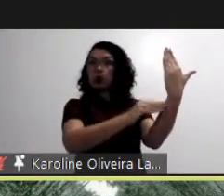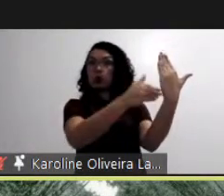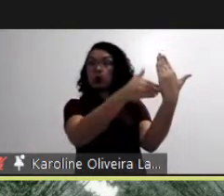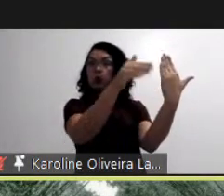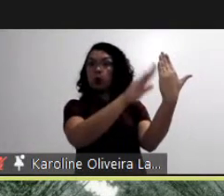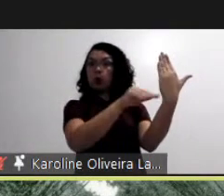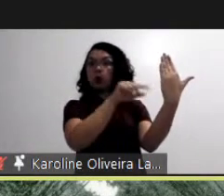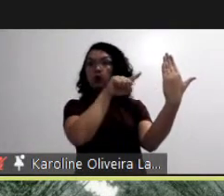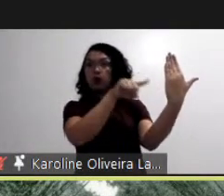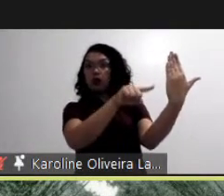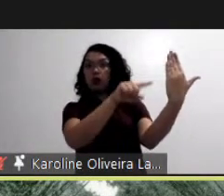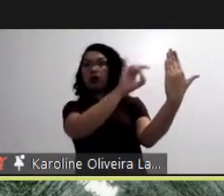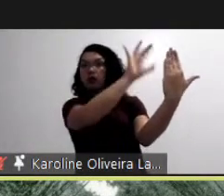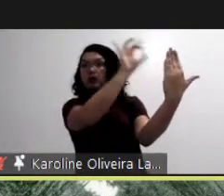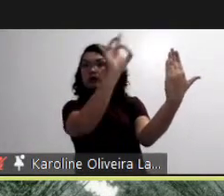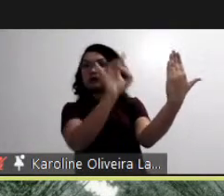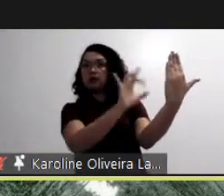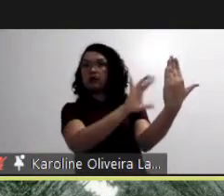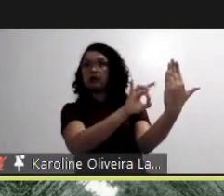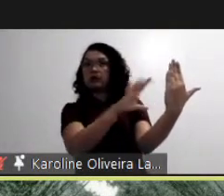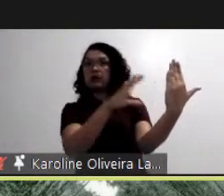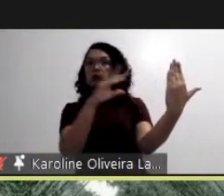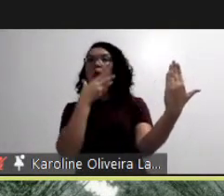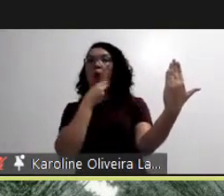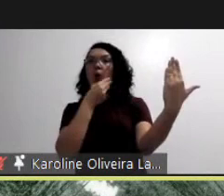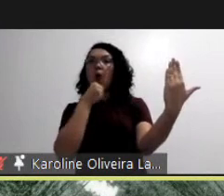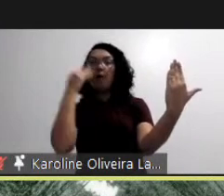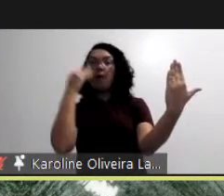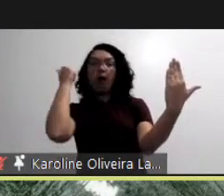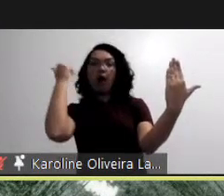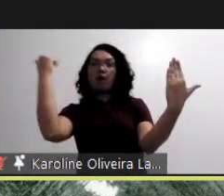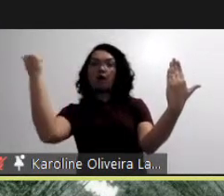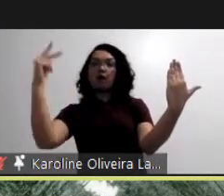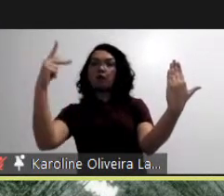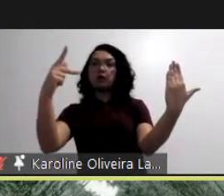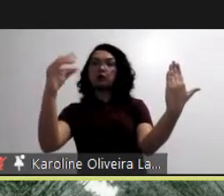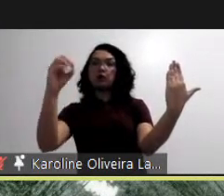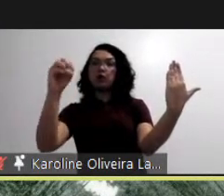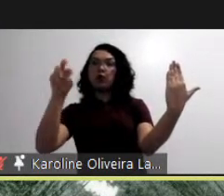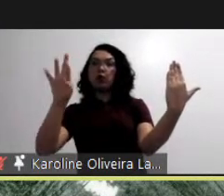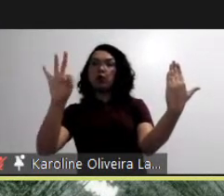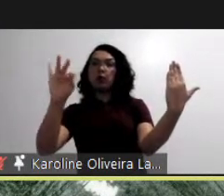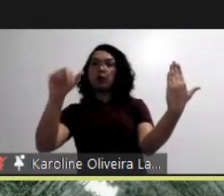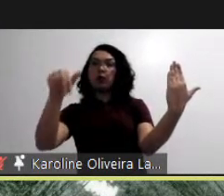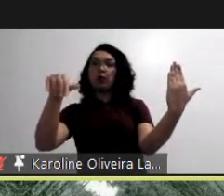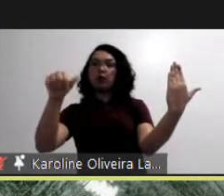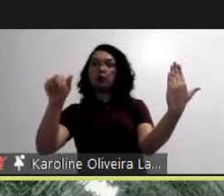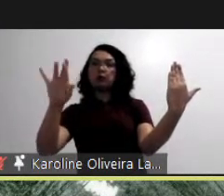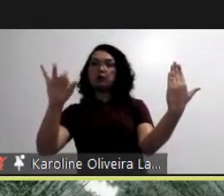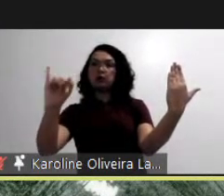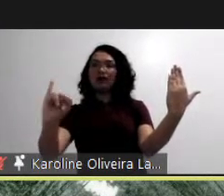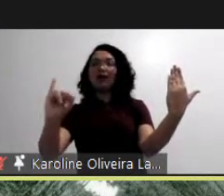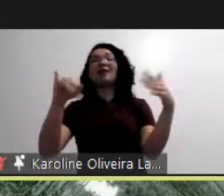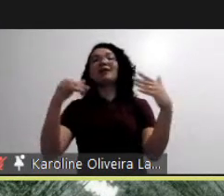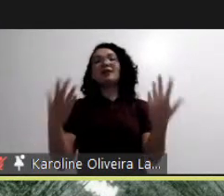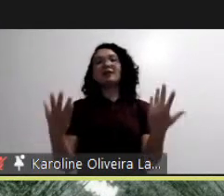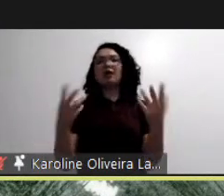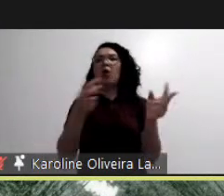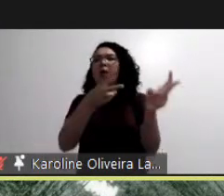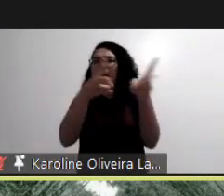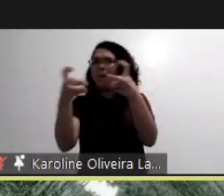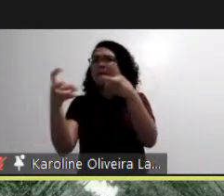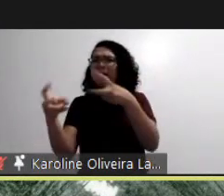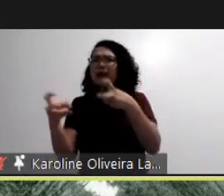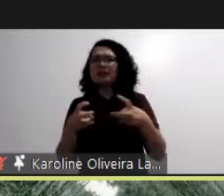também participou, né? Como auxiliando, ou essa antecâmara, né? Essa questão da integração das artes, né? Não só